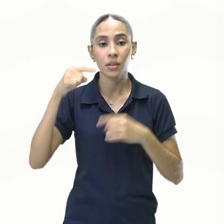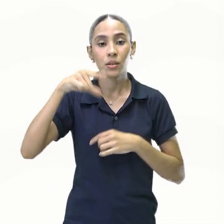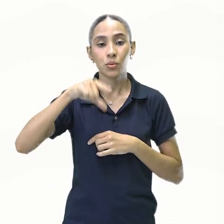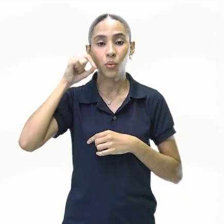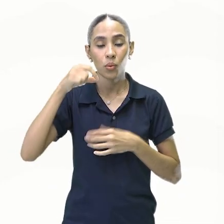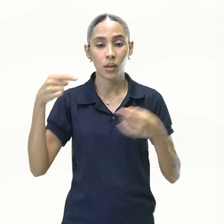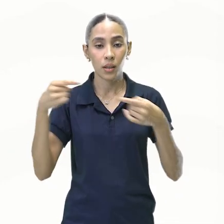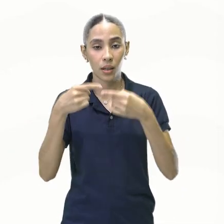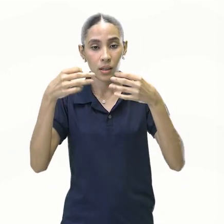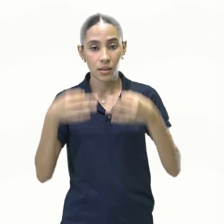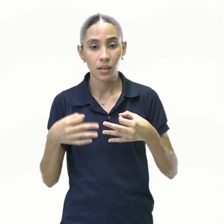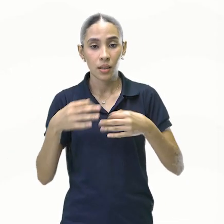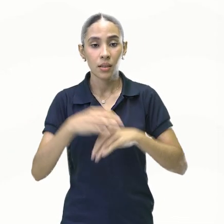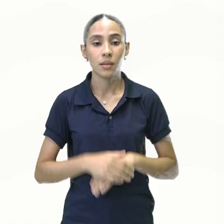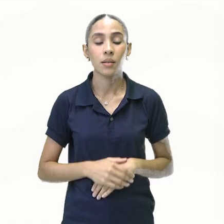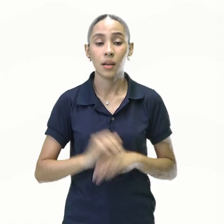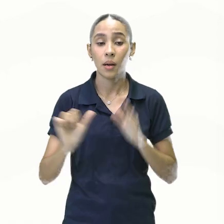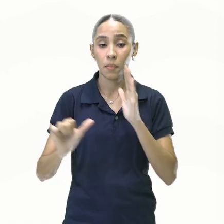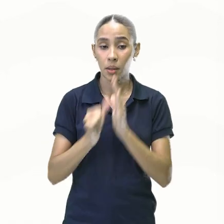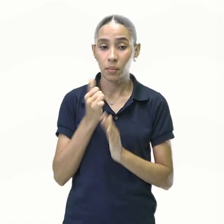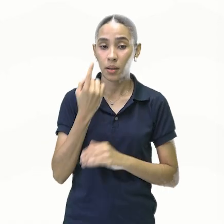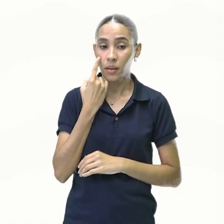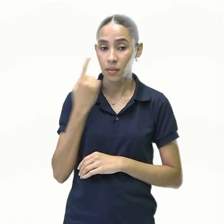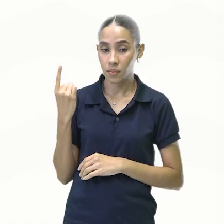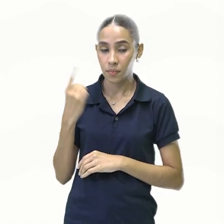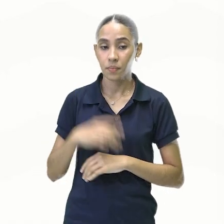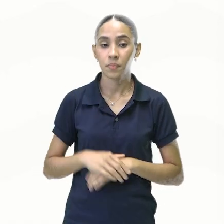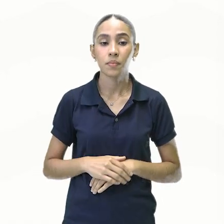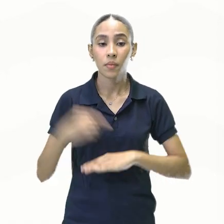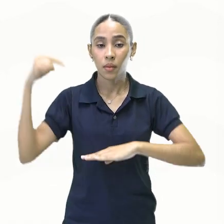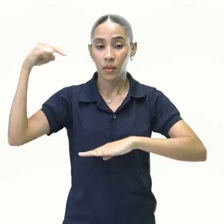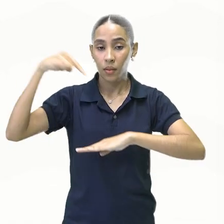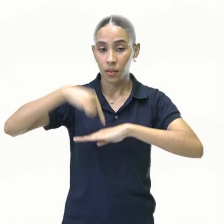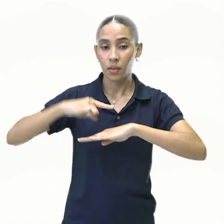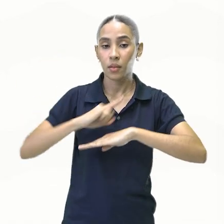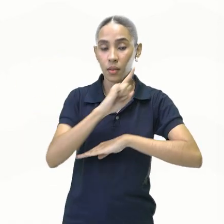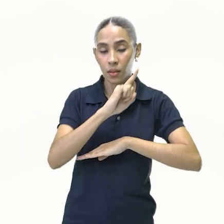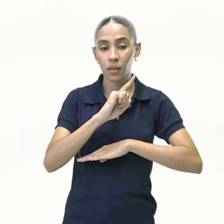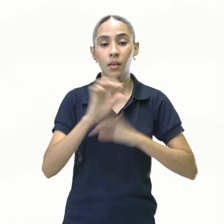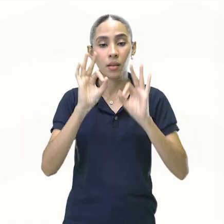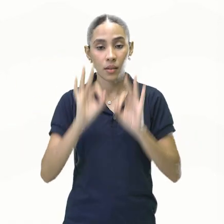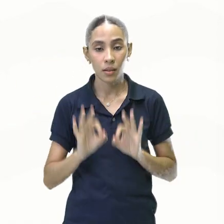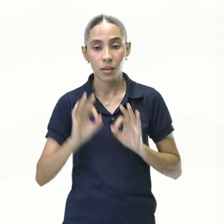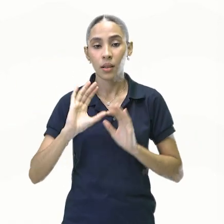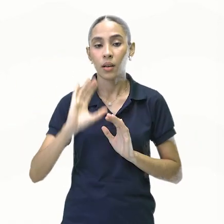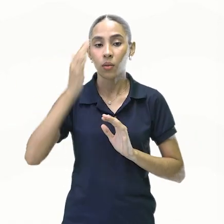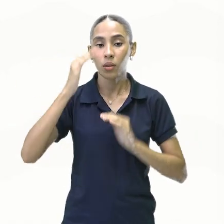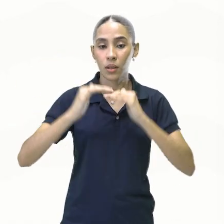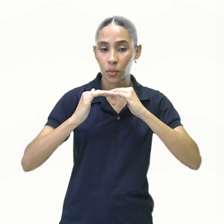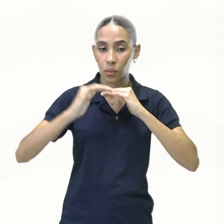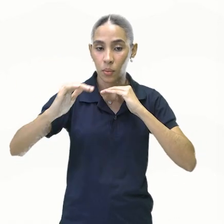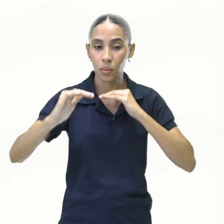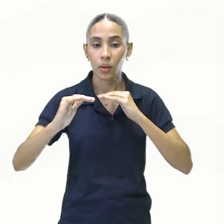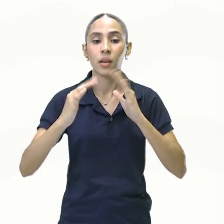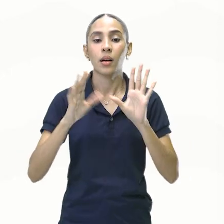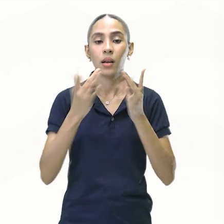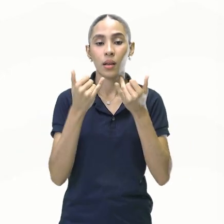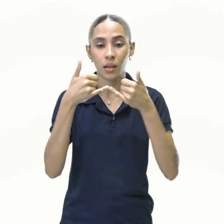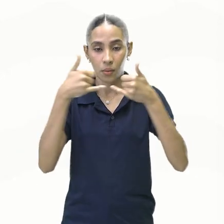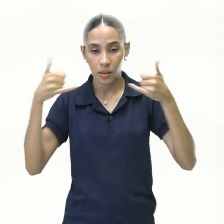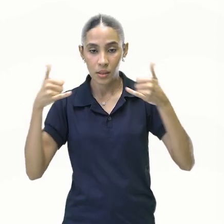alternativa correta. Primeira afirmação. A reflexão regular acontece em superfícies lisas e polidas,